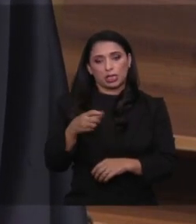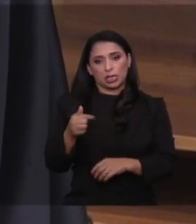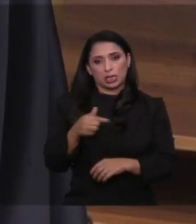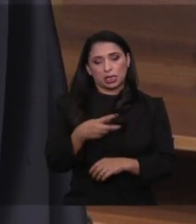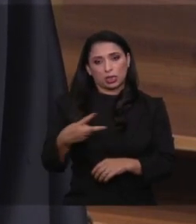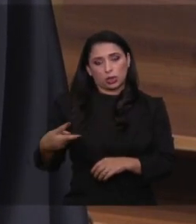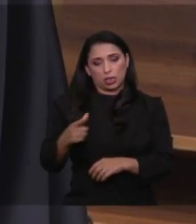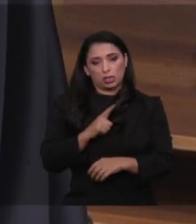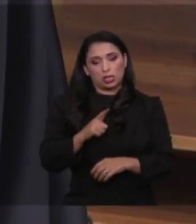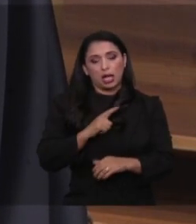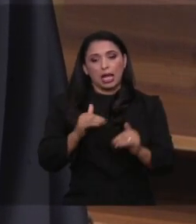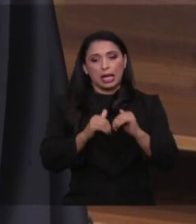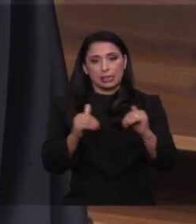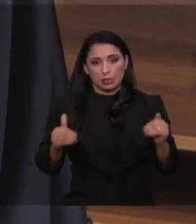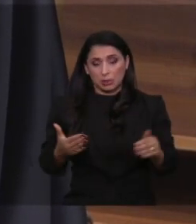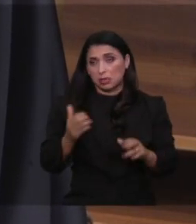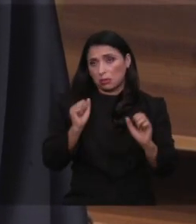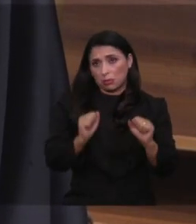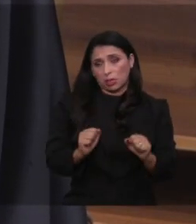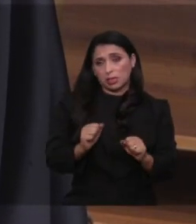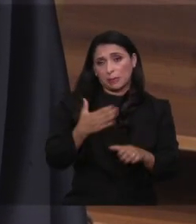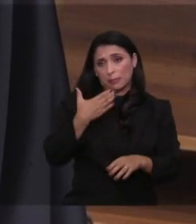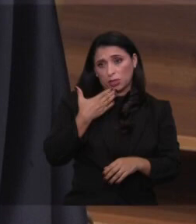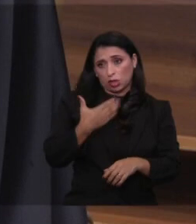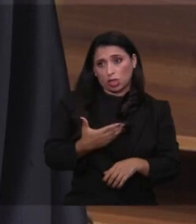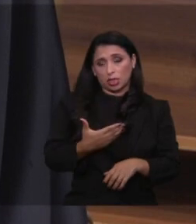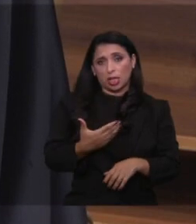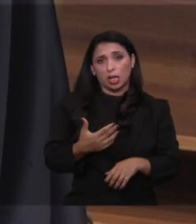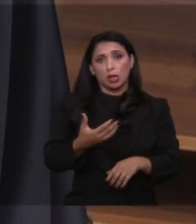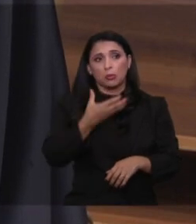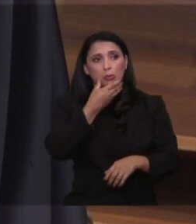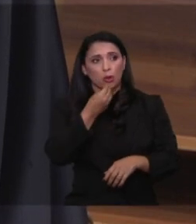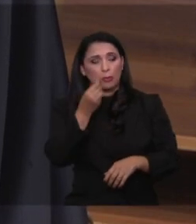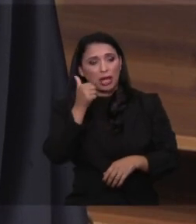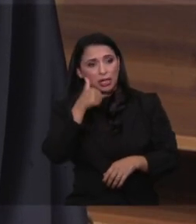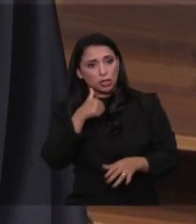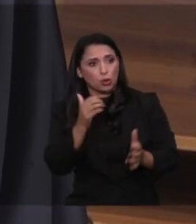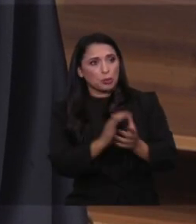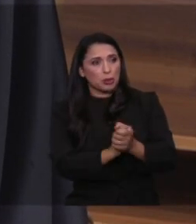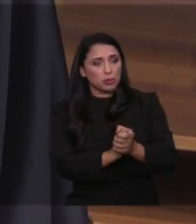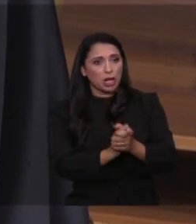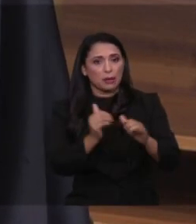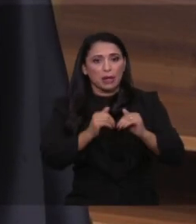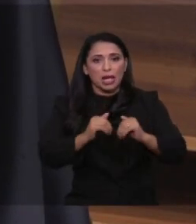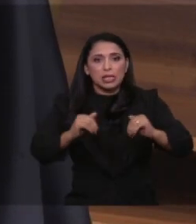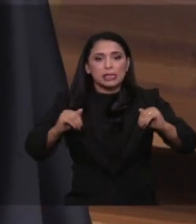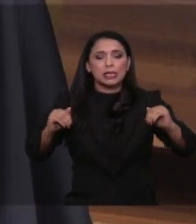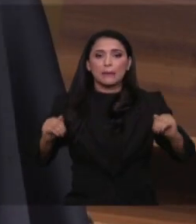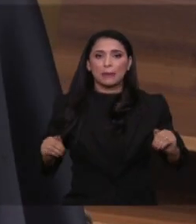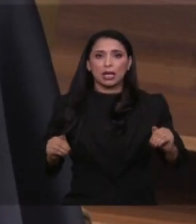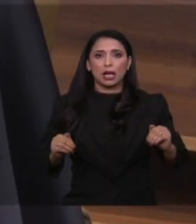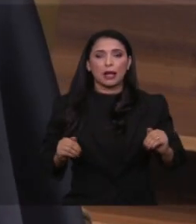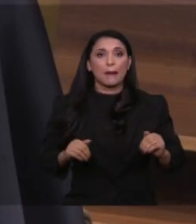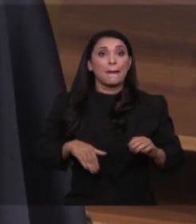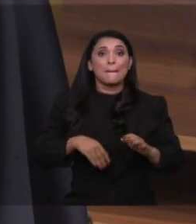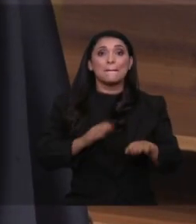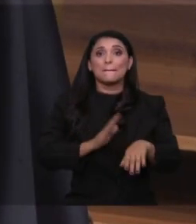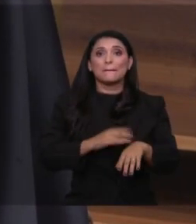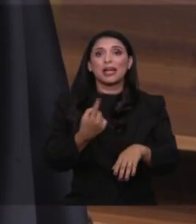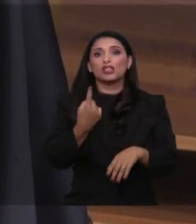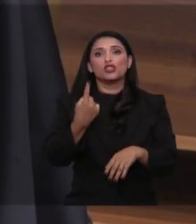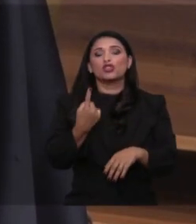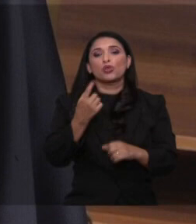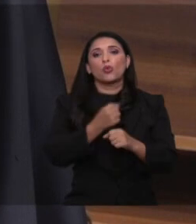judicial pode também ser pedida por um dos cônjuges que provar ruptura da vida em comum há mais de um ano. Separação de